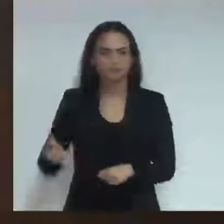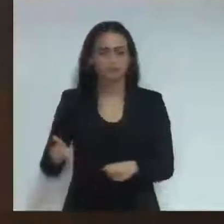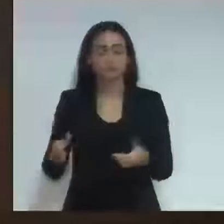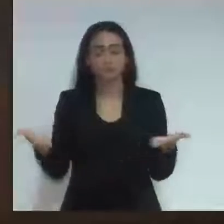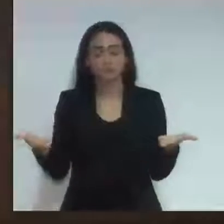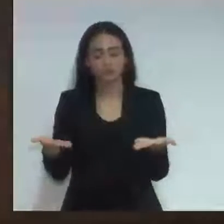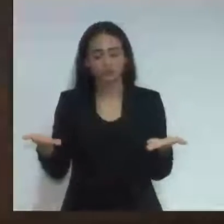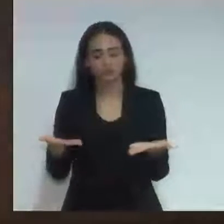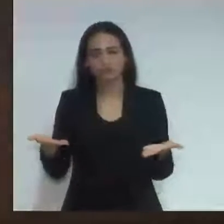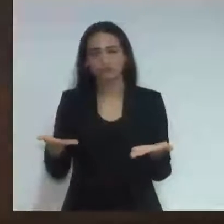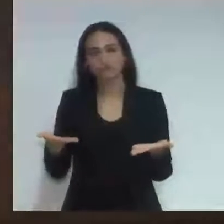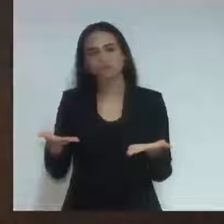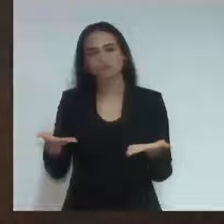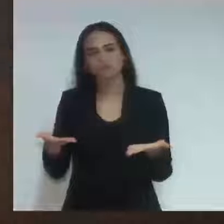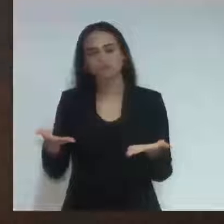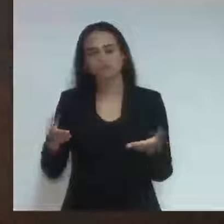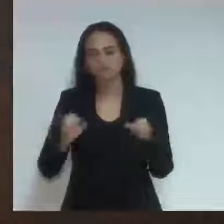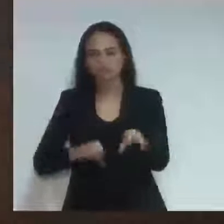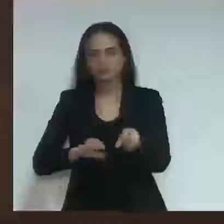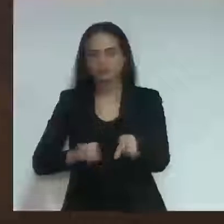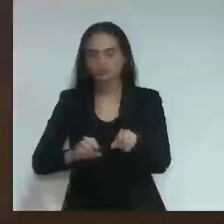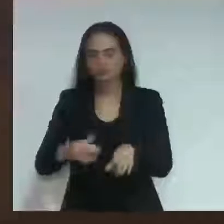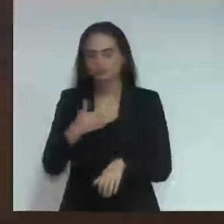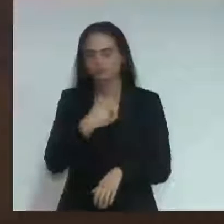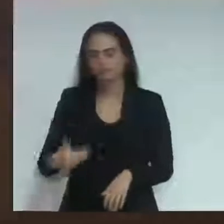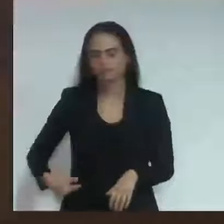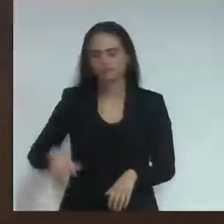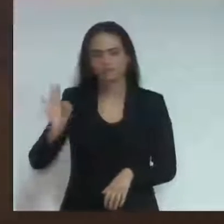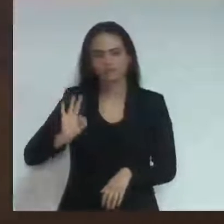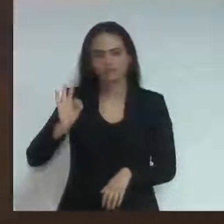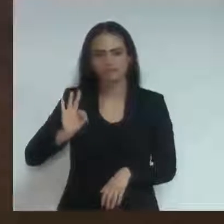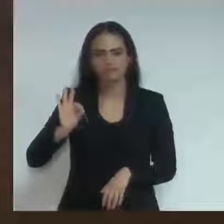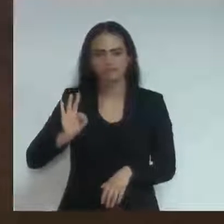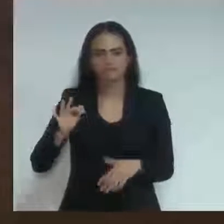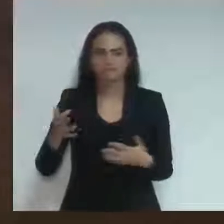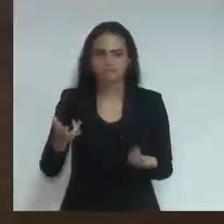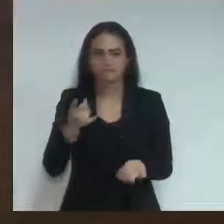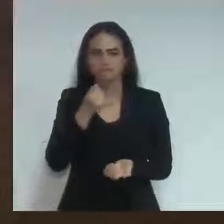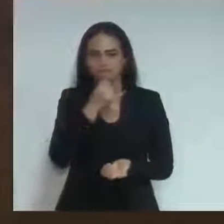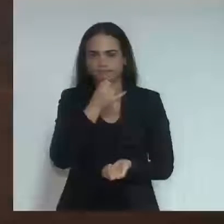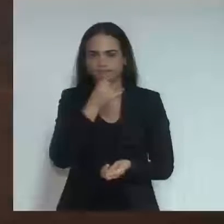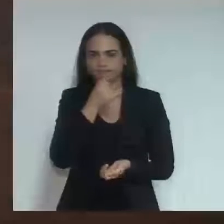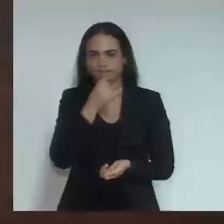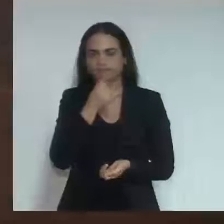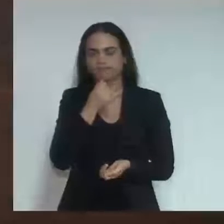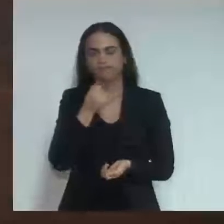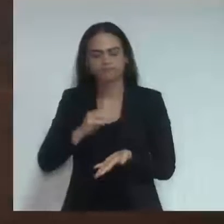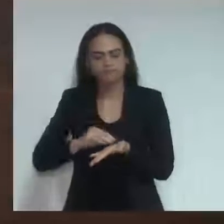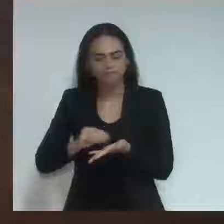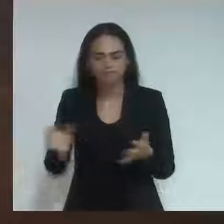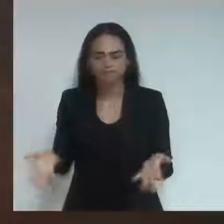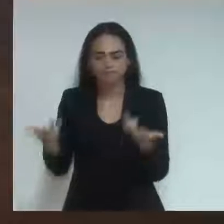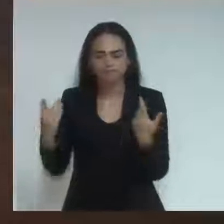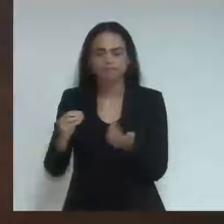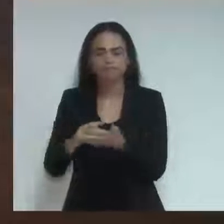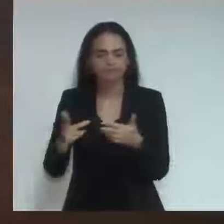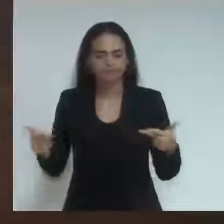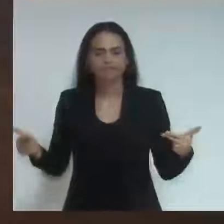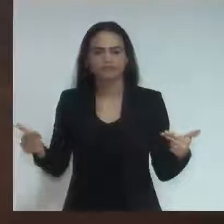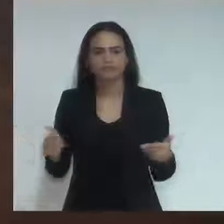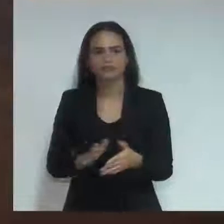infelizmente, o governo federal, acho que a nossa cidade está um pouquinho acima da média do que é no restante